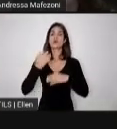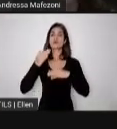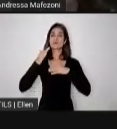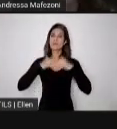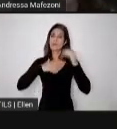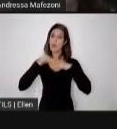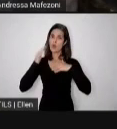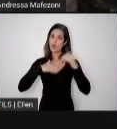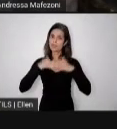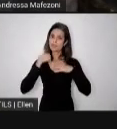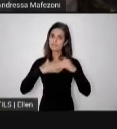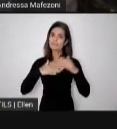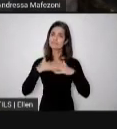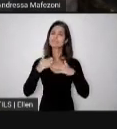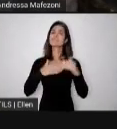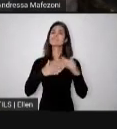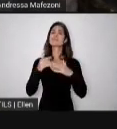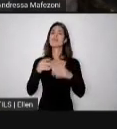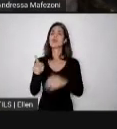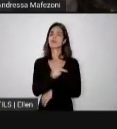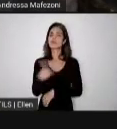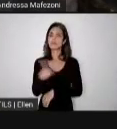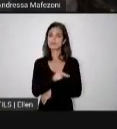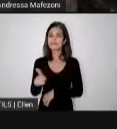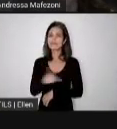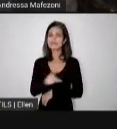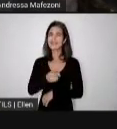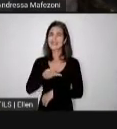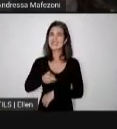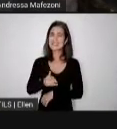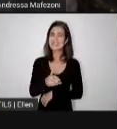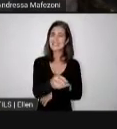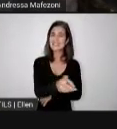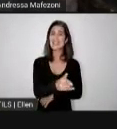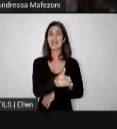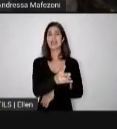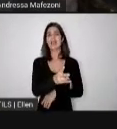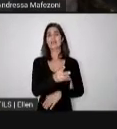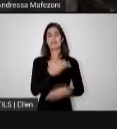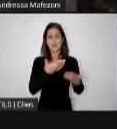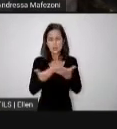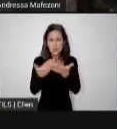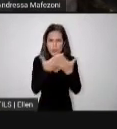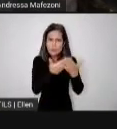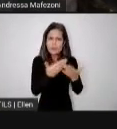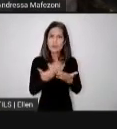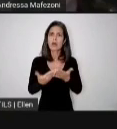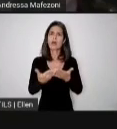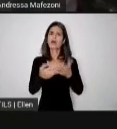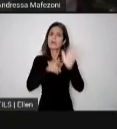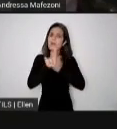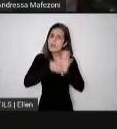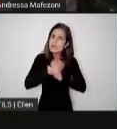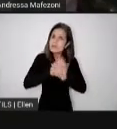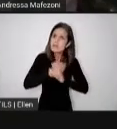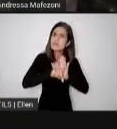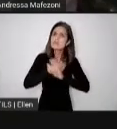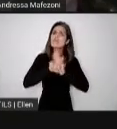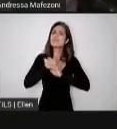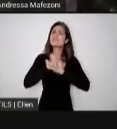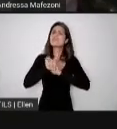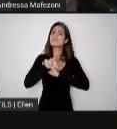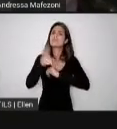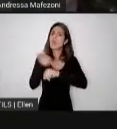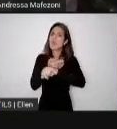de estarmos constantemente nos formando, estudando, buscando conhecimento